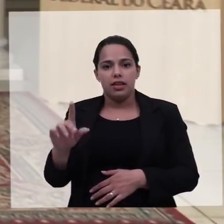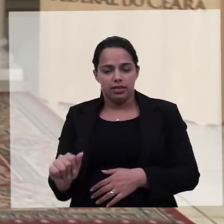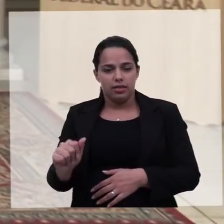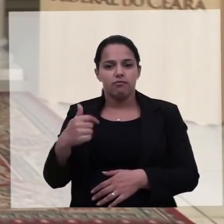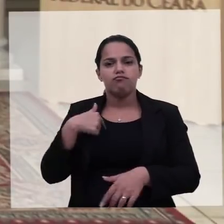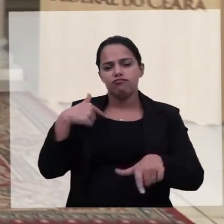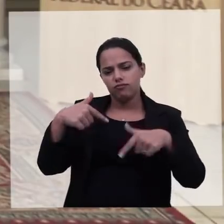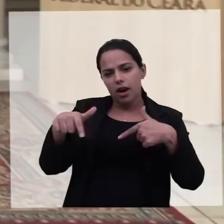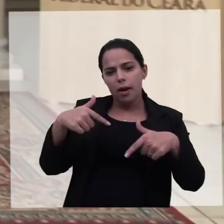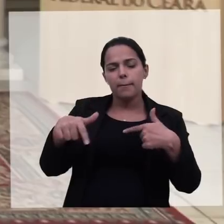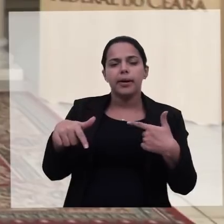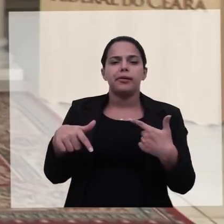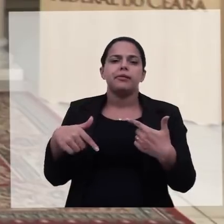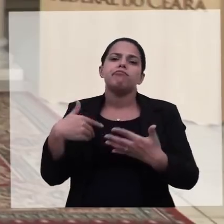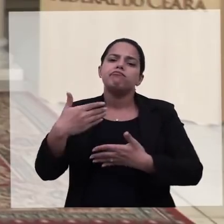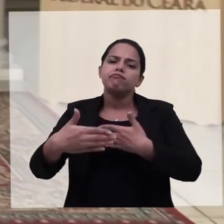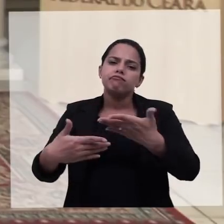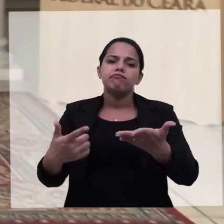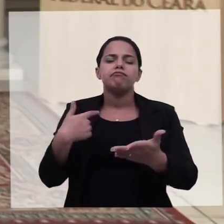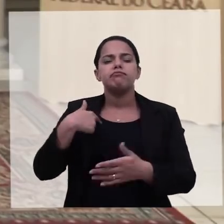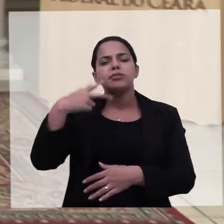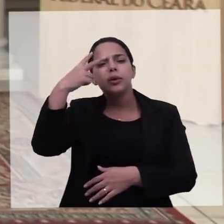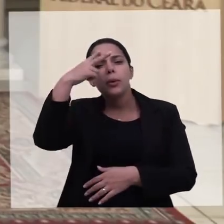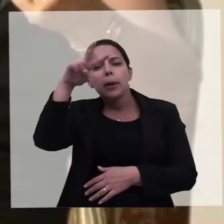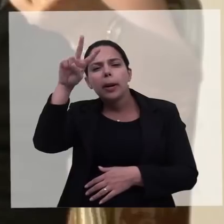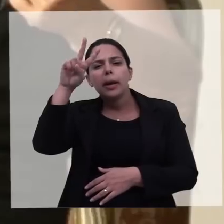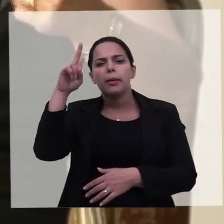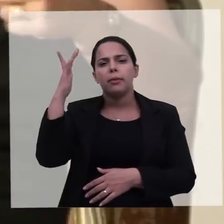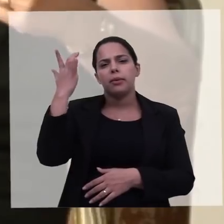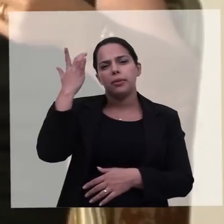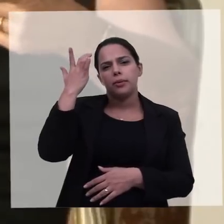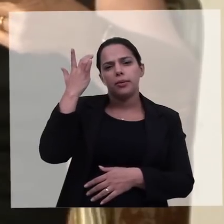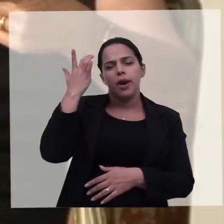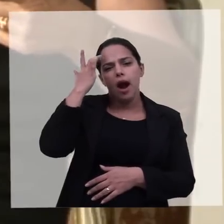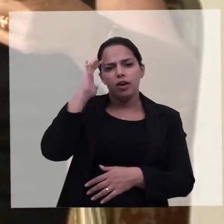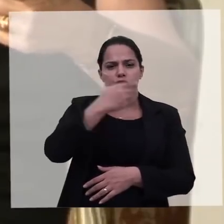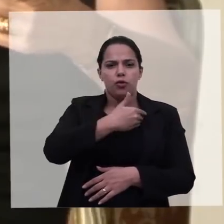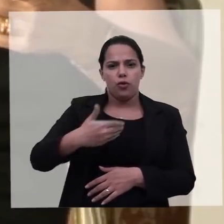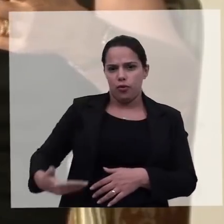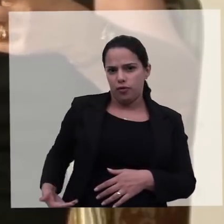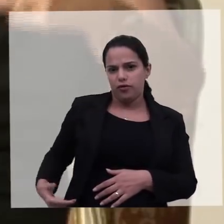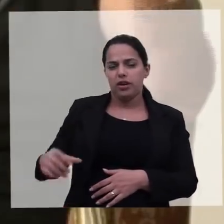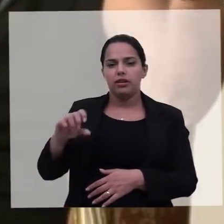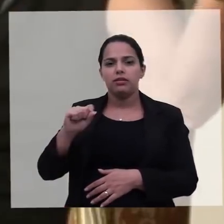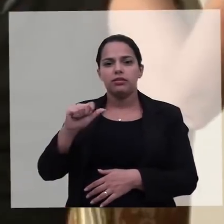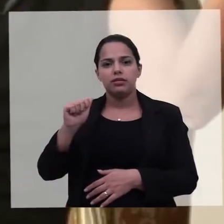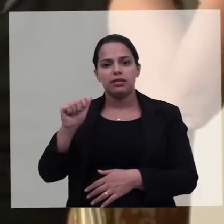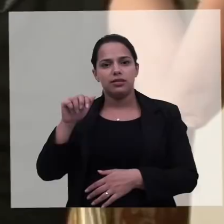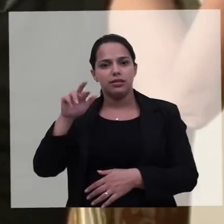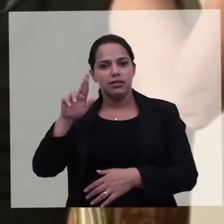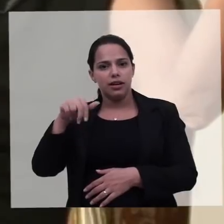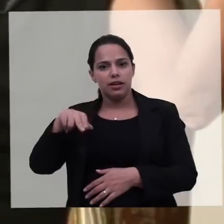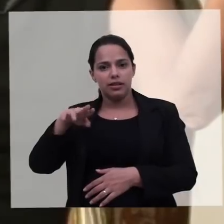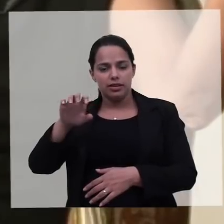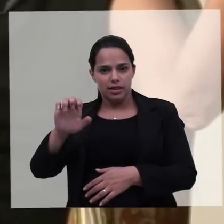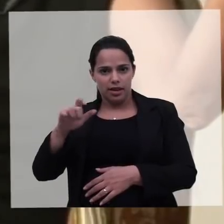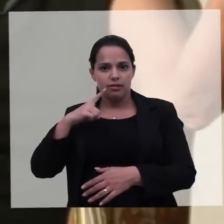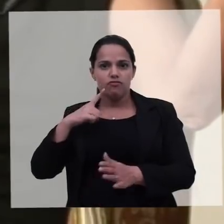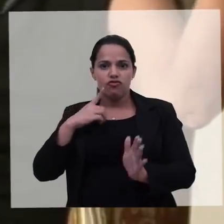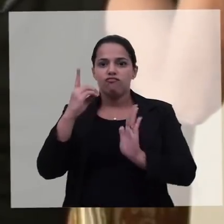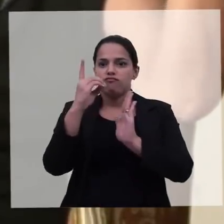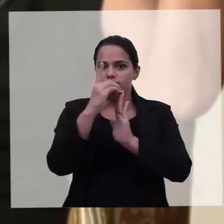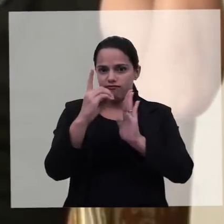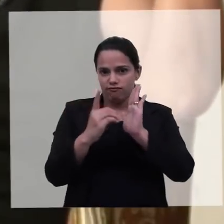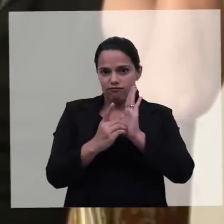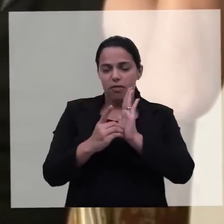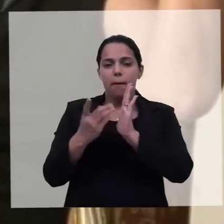pela Fundação. E saiu um decreto, eu não lembro bem, do governo do Sarney, que as pessoas que trabalhavam na